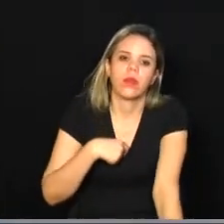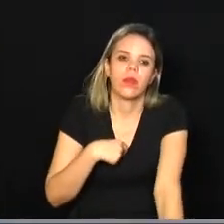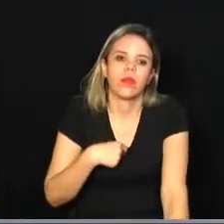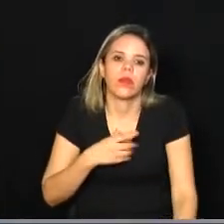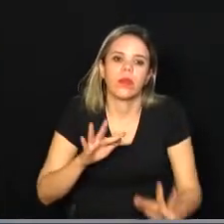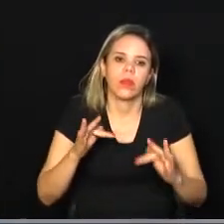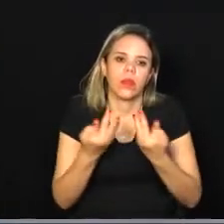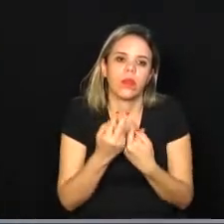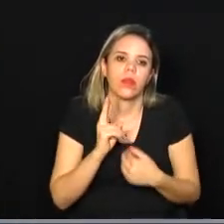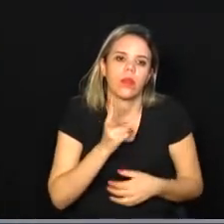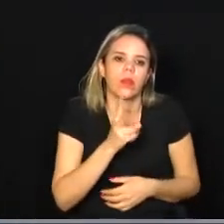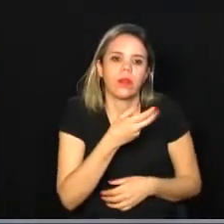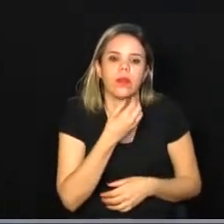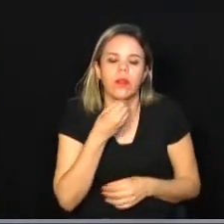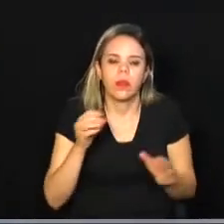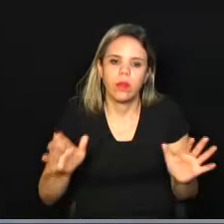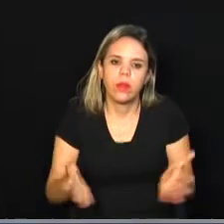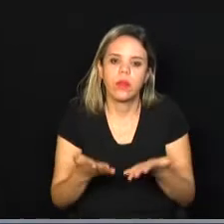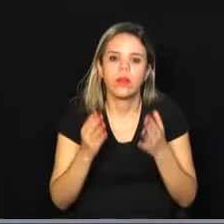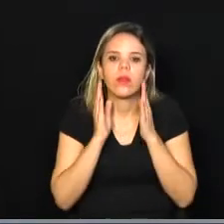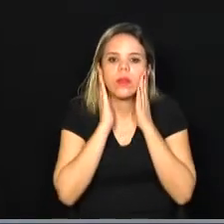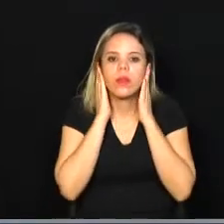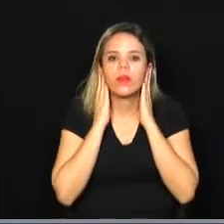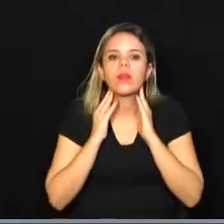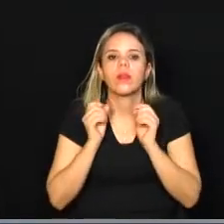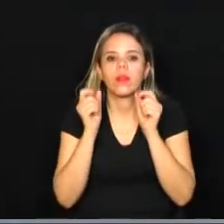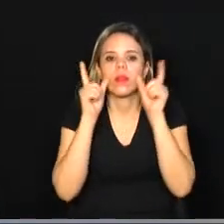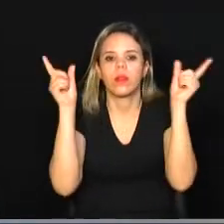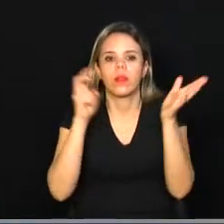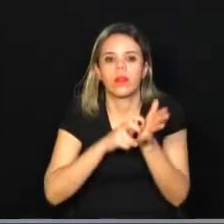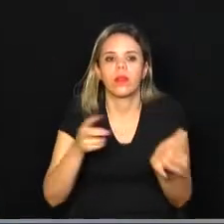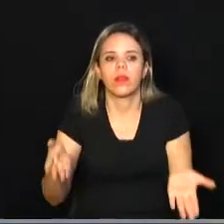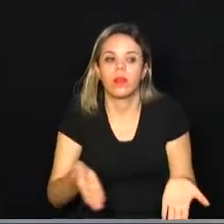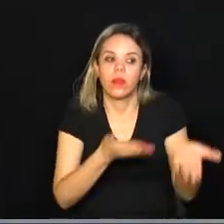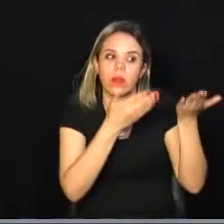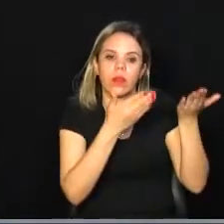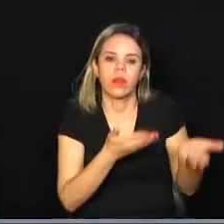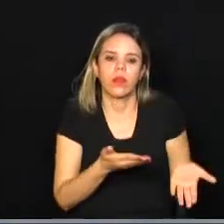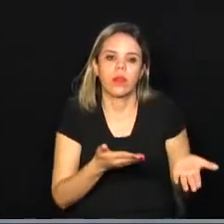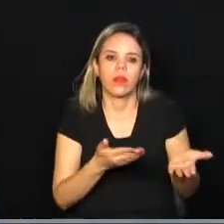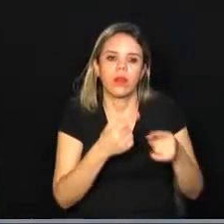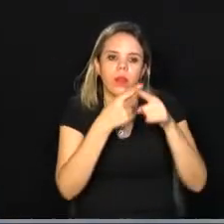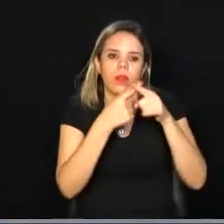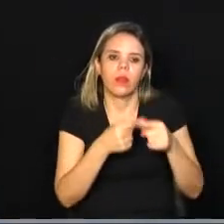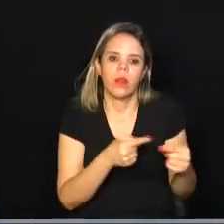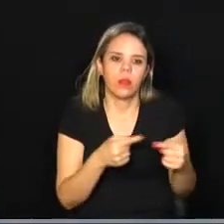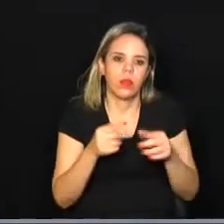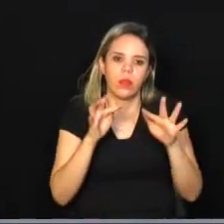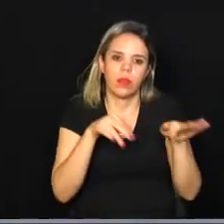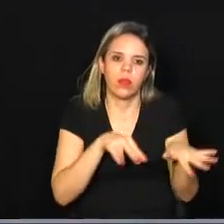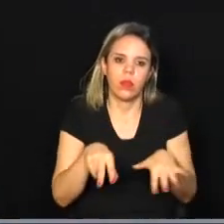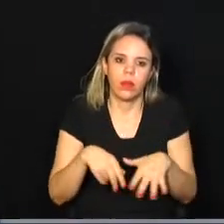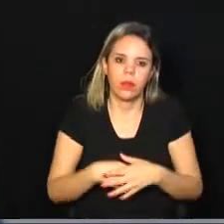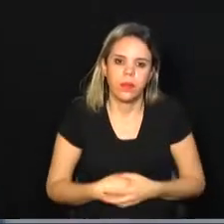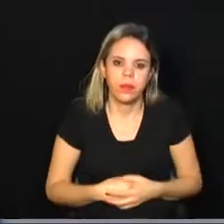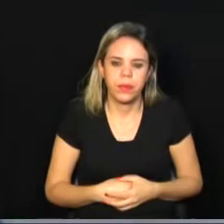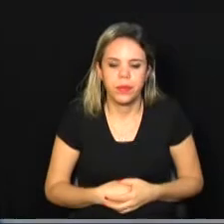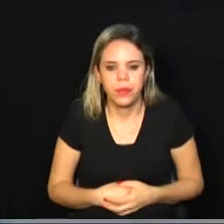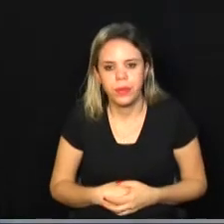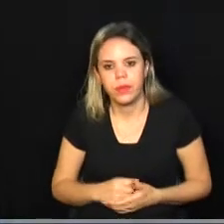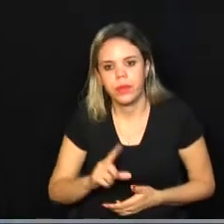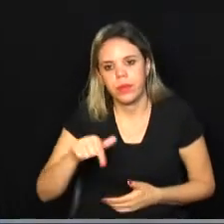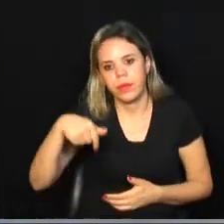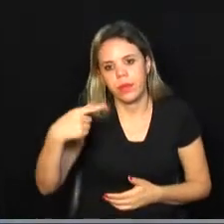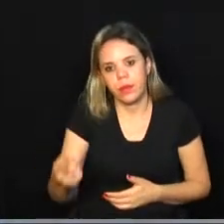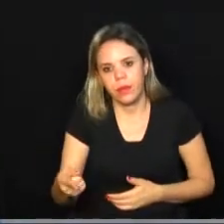pais sempre incentivaram, acordavam cedo para ir nas competições aos finais de semana.